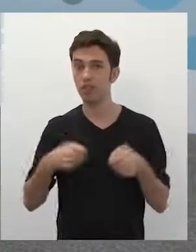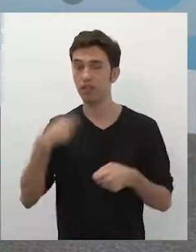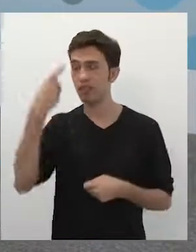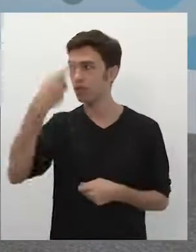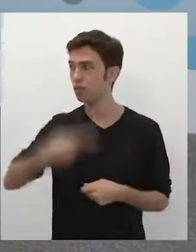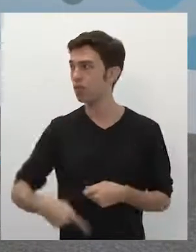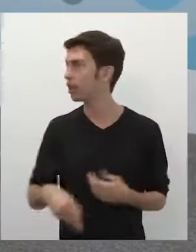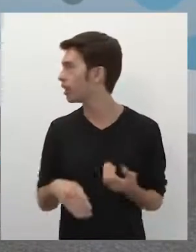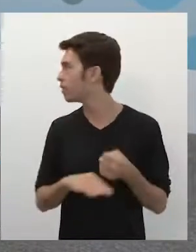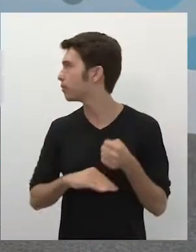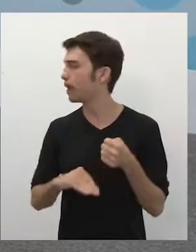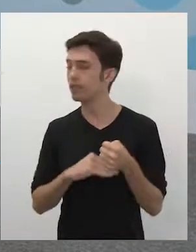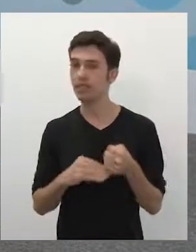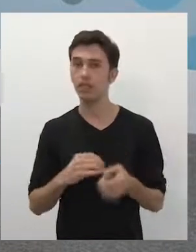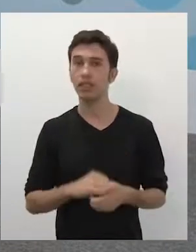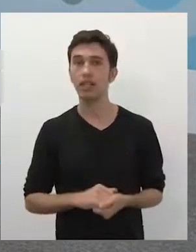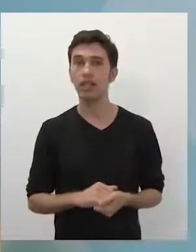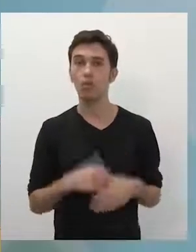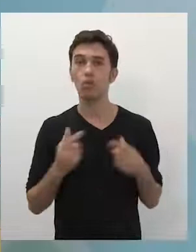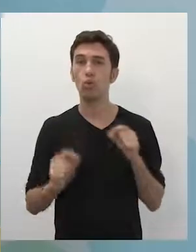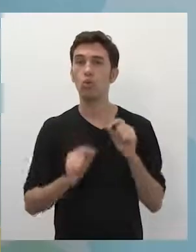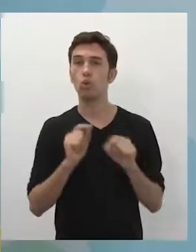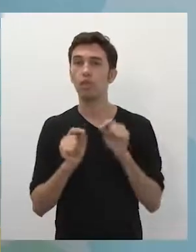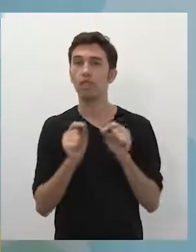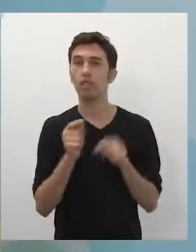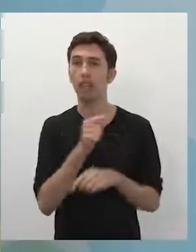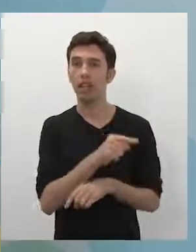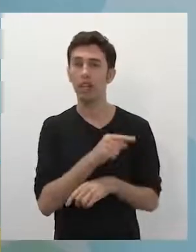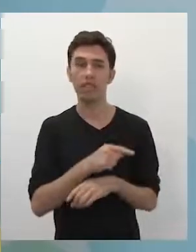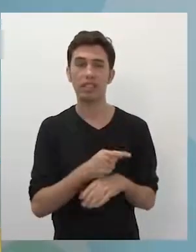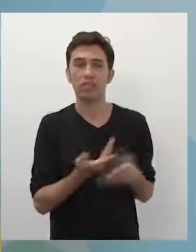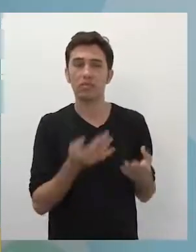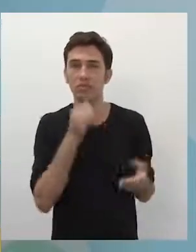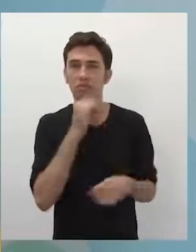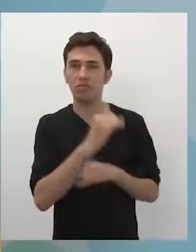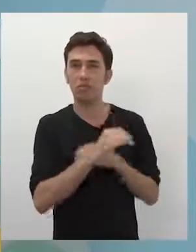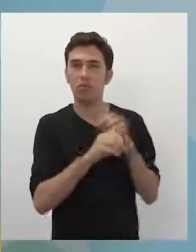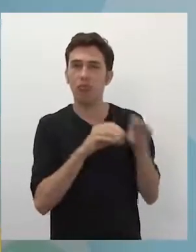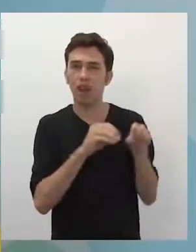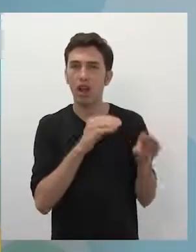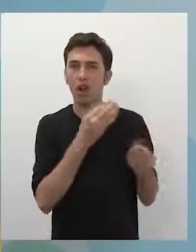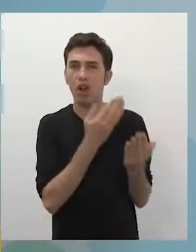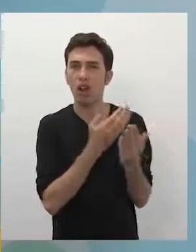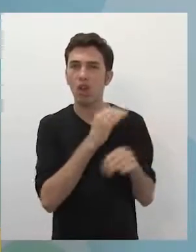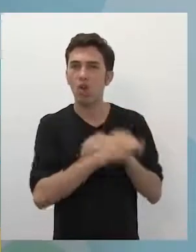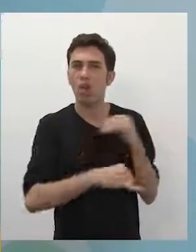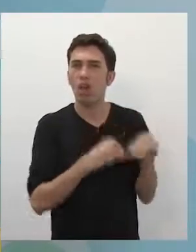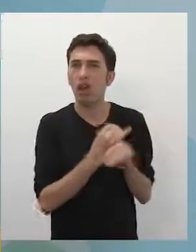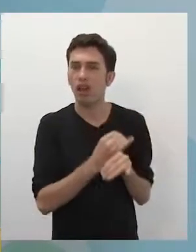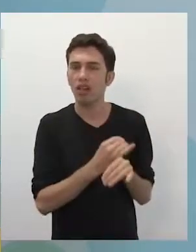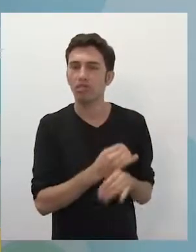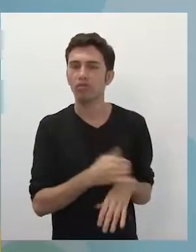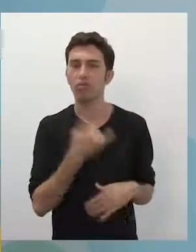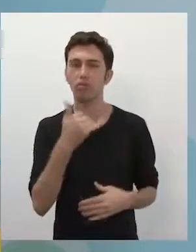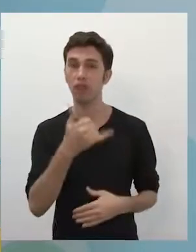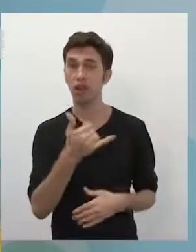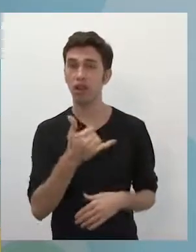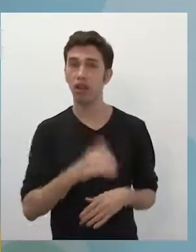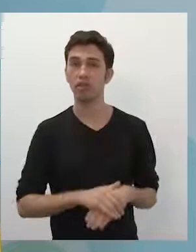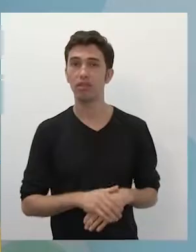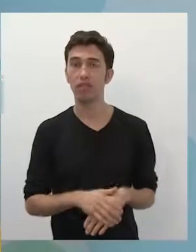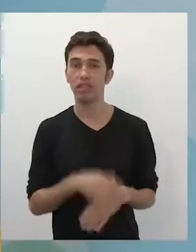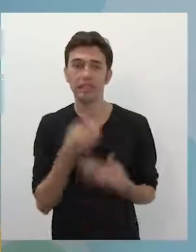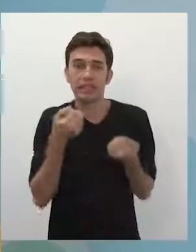humanitária básica, Elaine, o que seria para eles uma aula online? Gente, um celular, né? Se assim, a pessoa de repente não tem